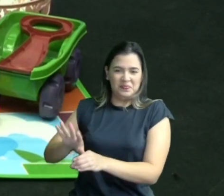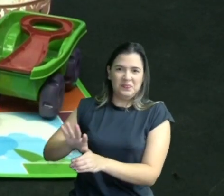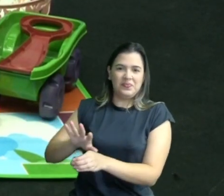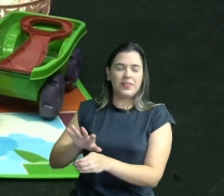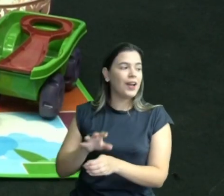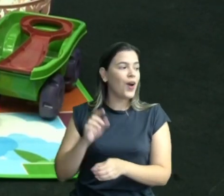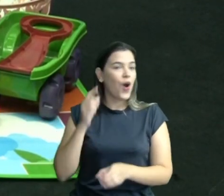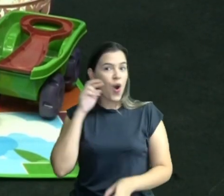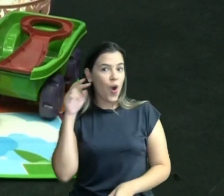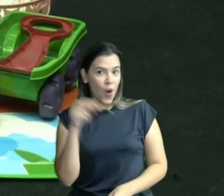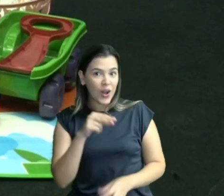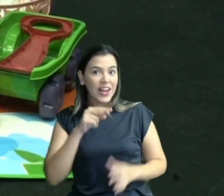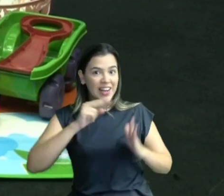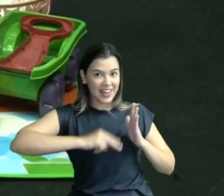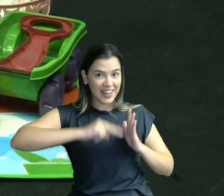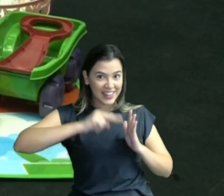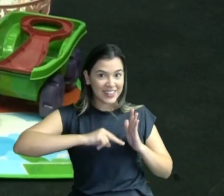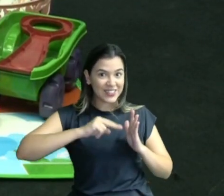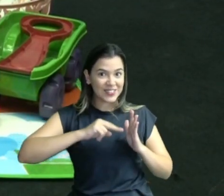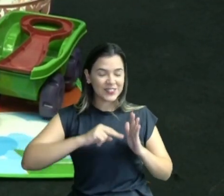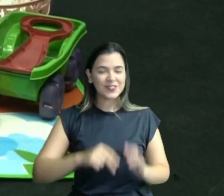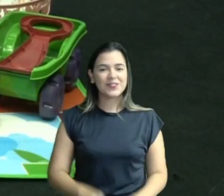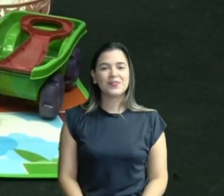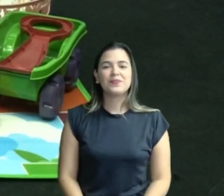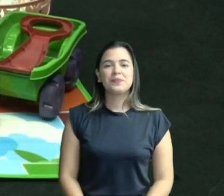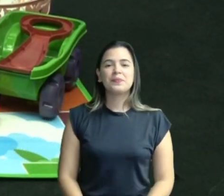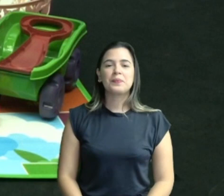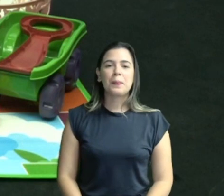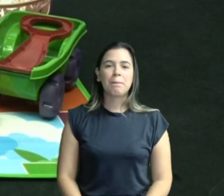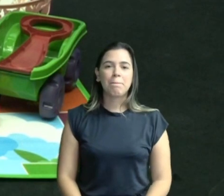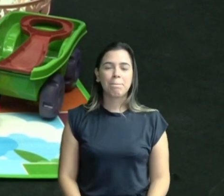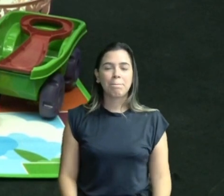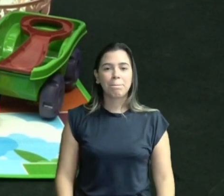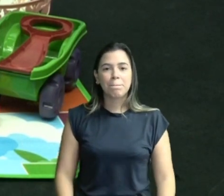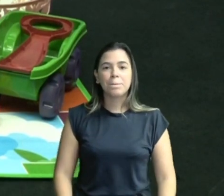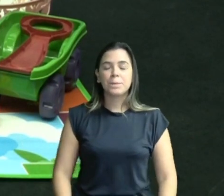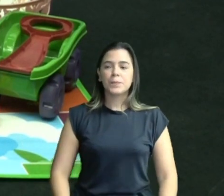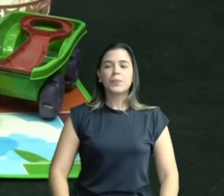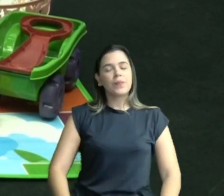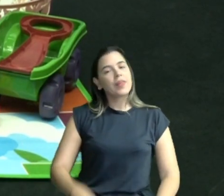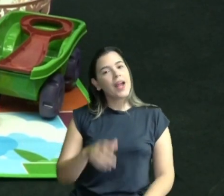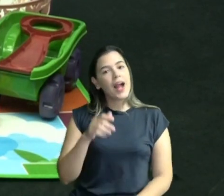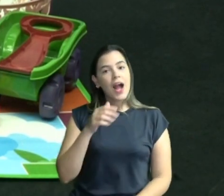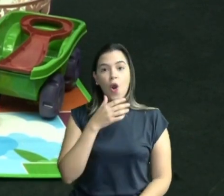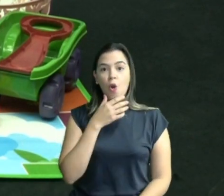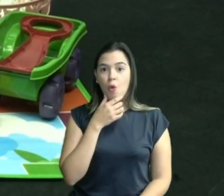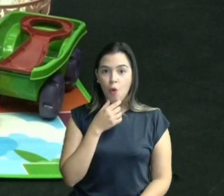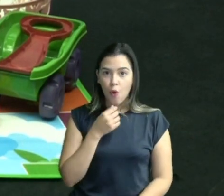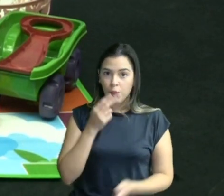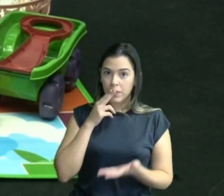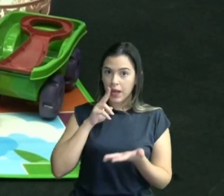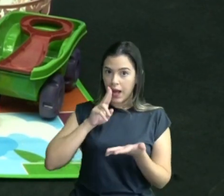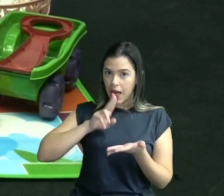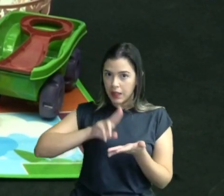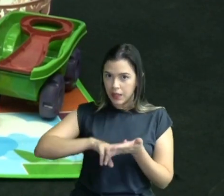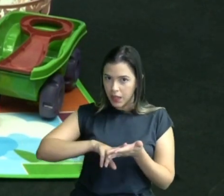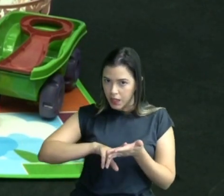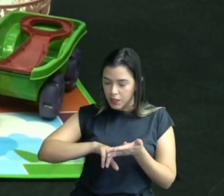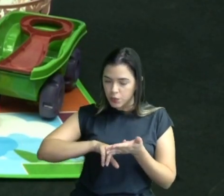aqui ela lindo E aí o pé dá logo um cartoon